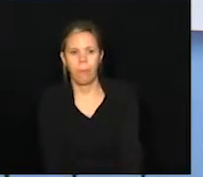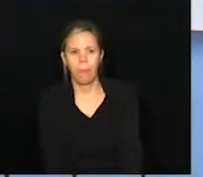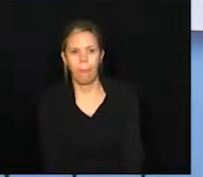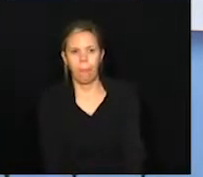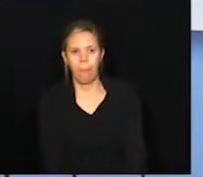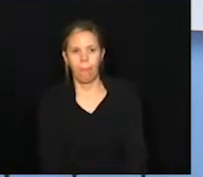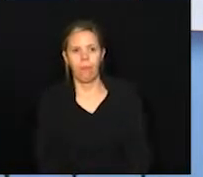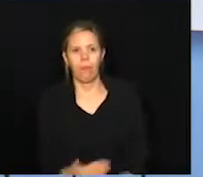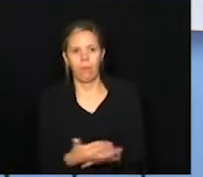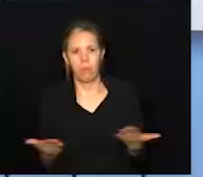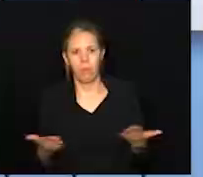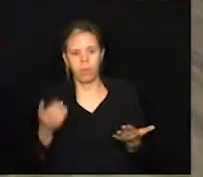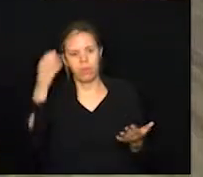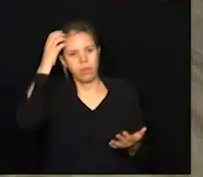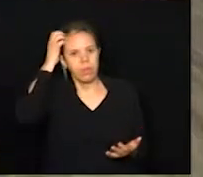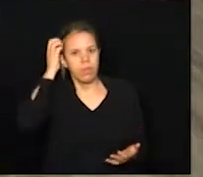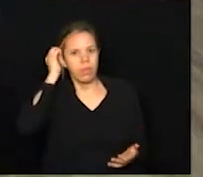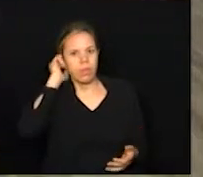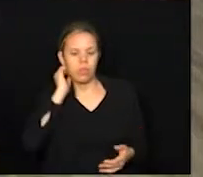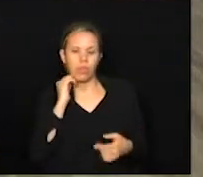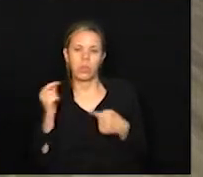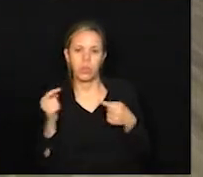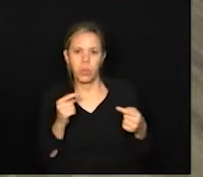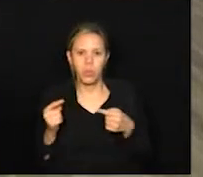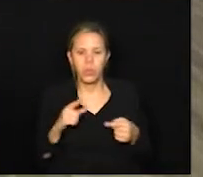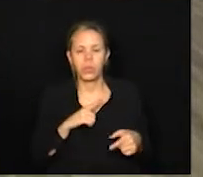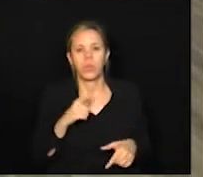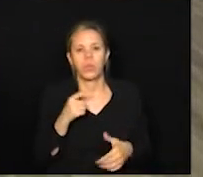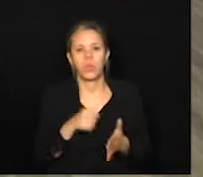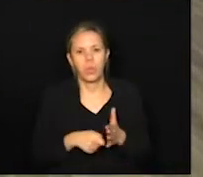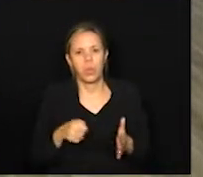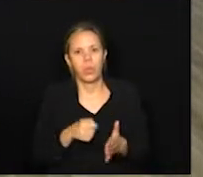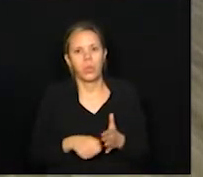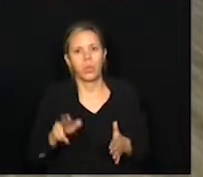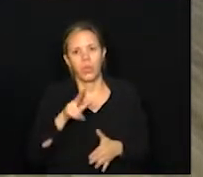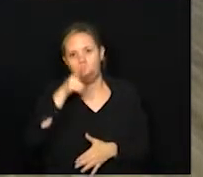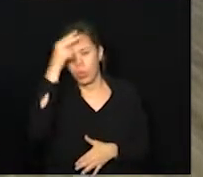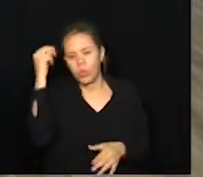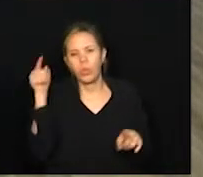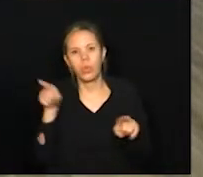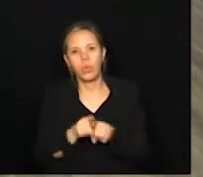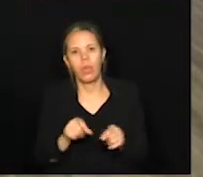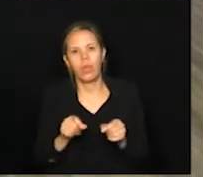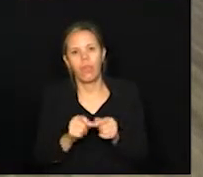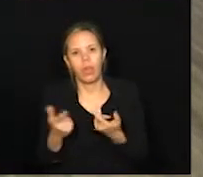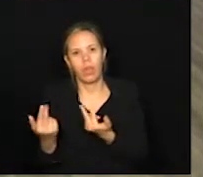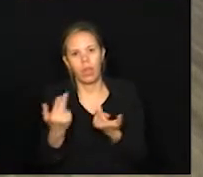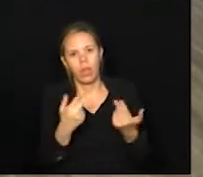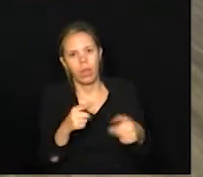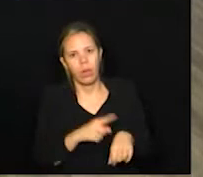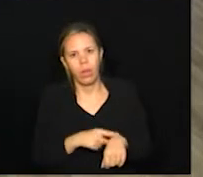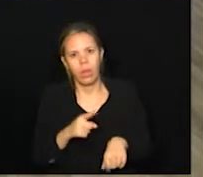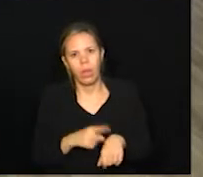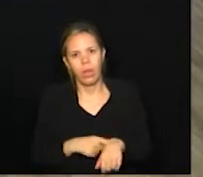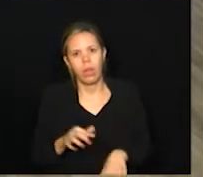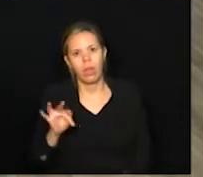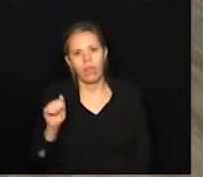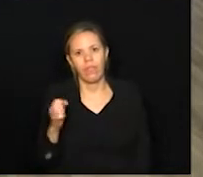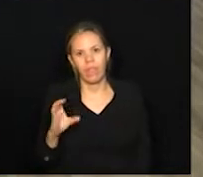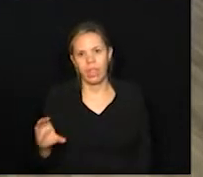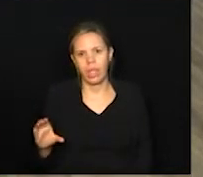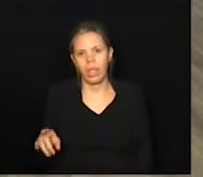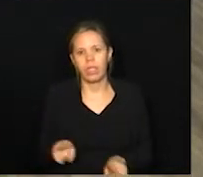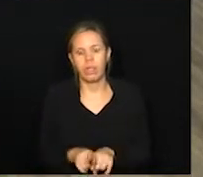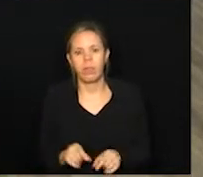usf.edu.br/vestibular. Começa agora a grande corrida. A gente tem aí universidades públicas também que estão fazendo esse momento, as FATECs,